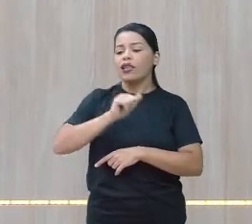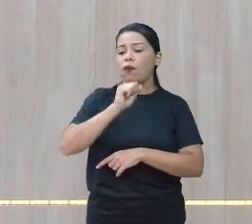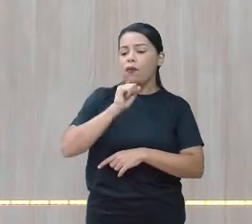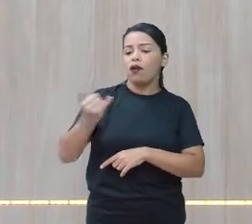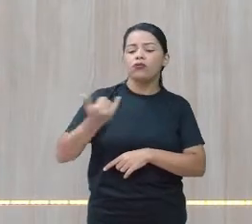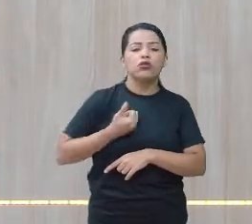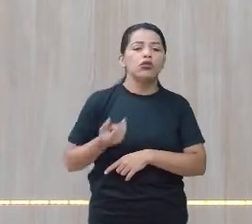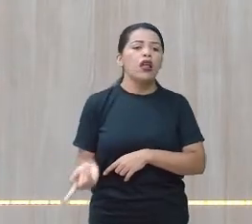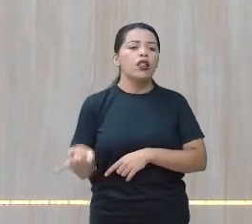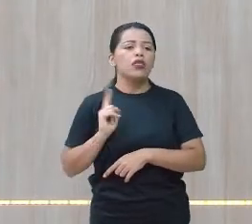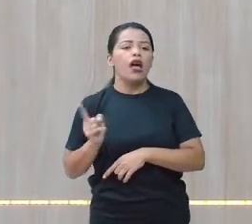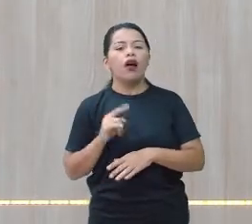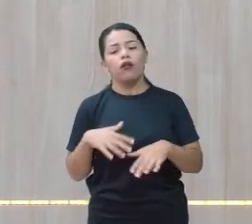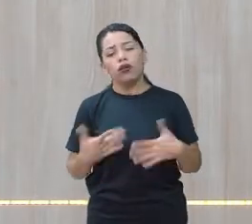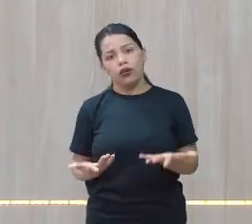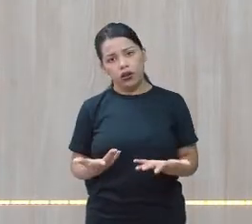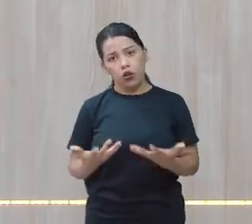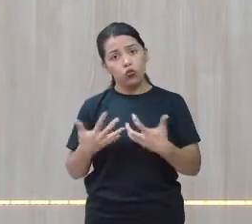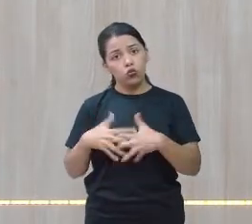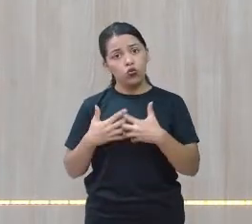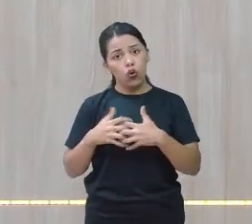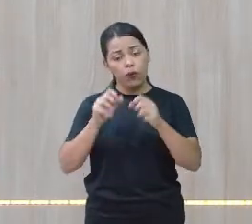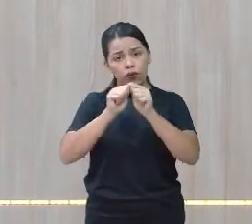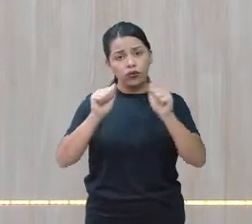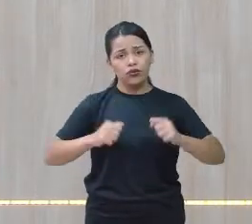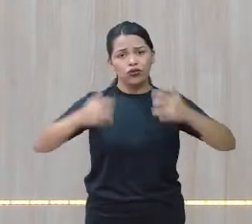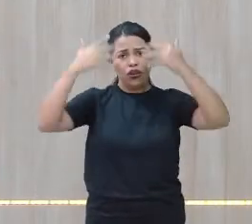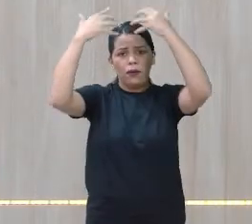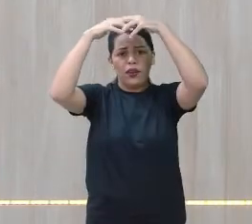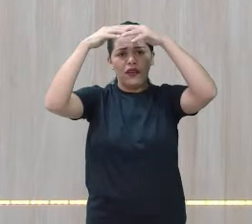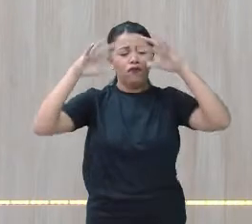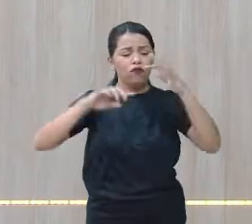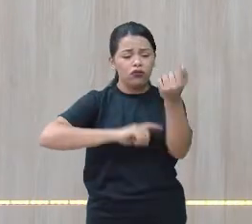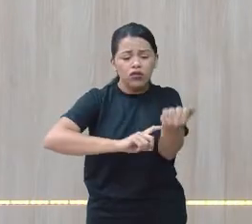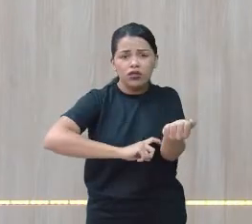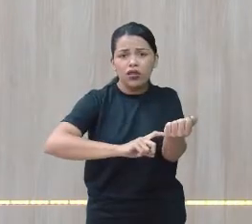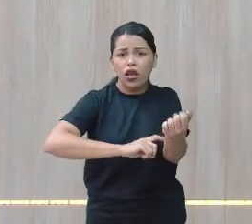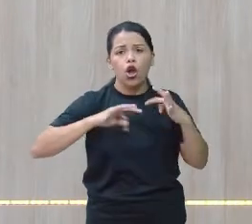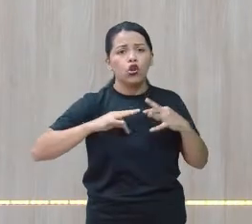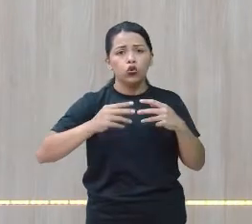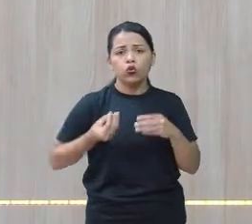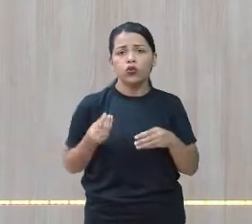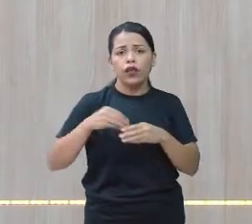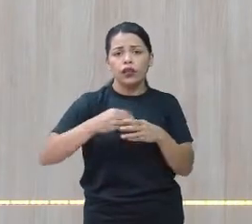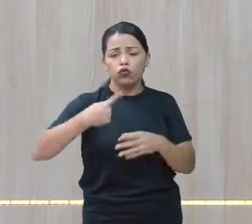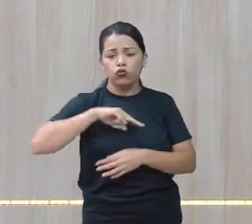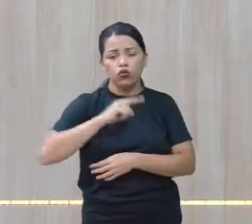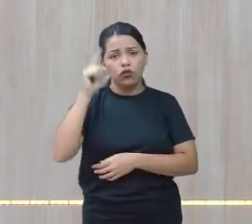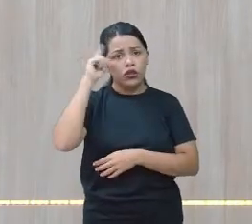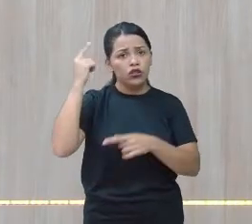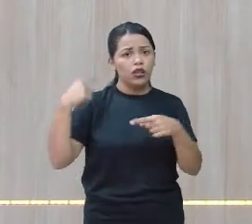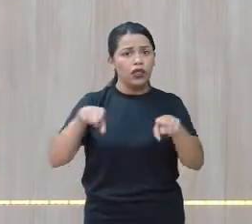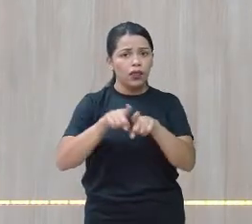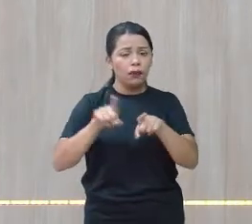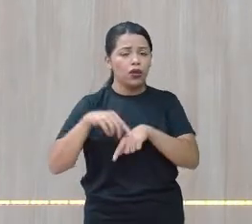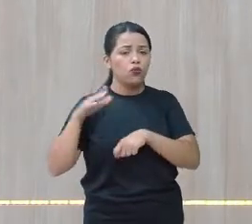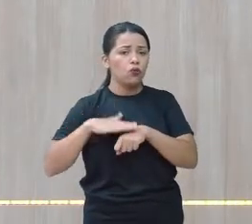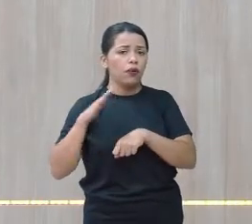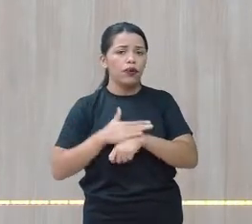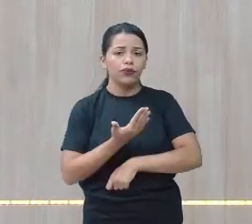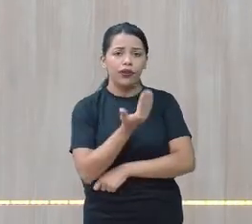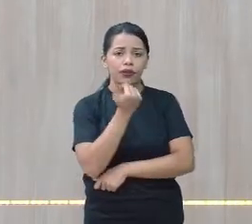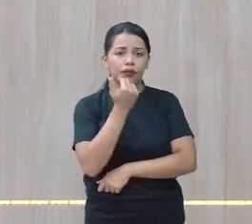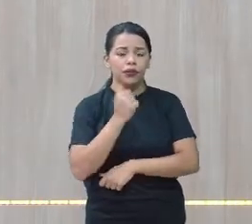responder. Então, essa questão do sistema nervoso faz parte do nosso dia a dia. Até na hora da alimentação,